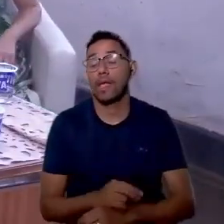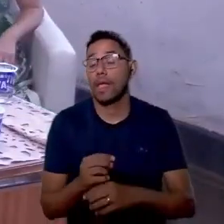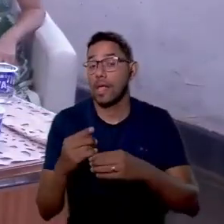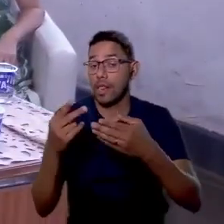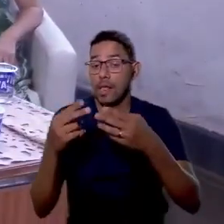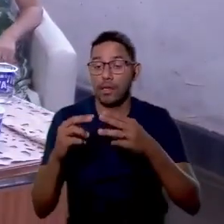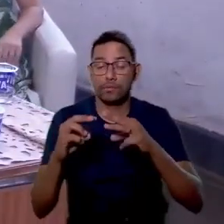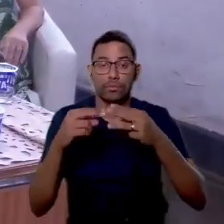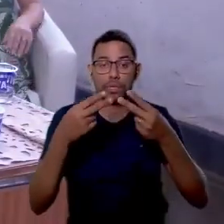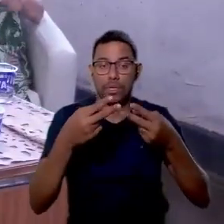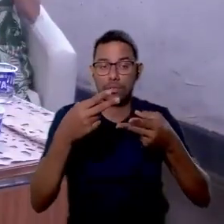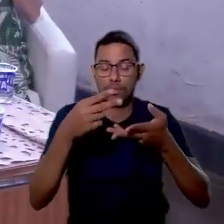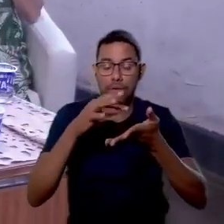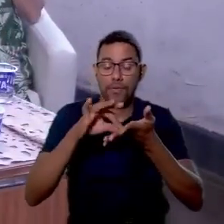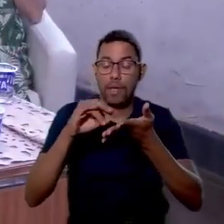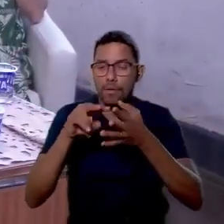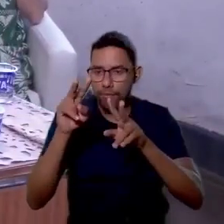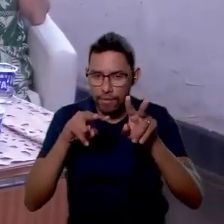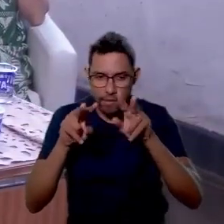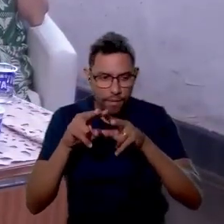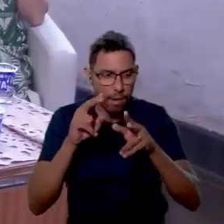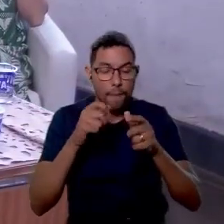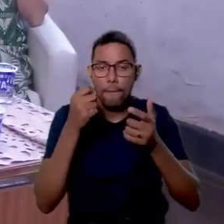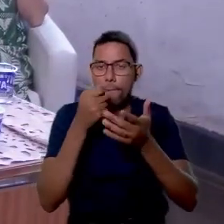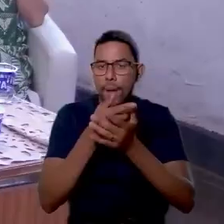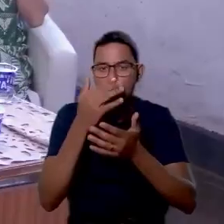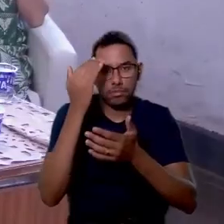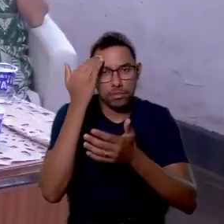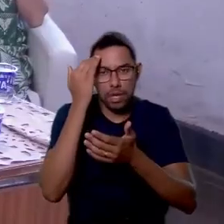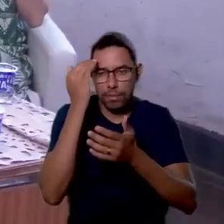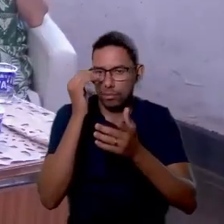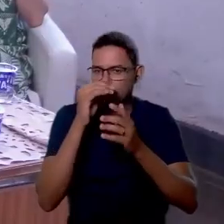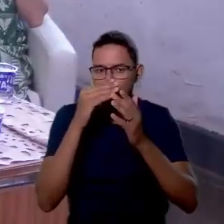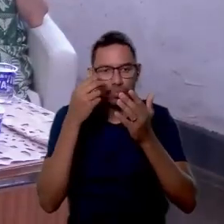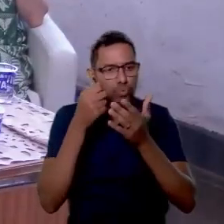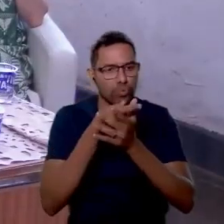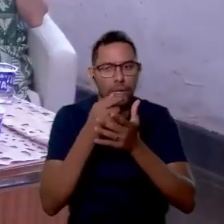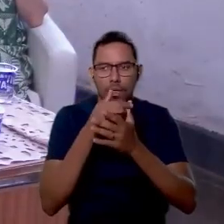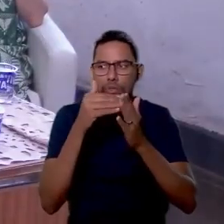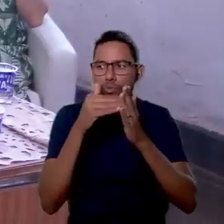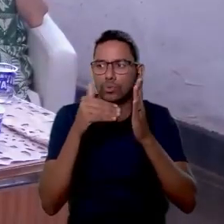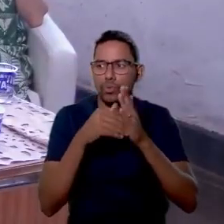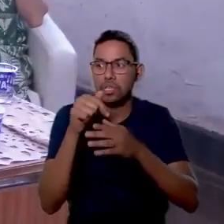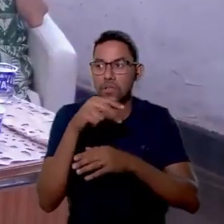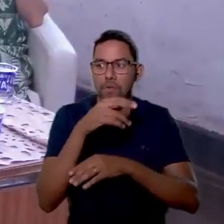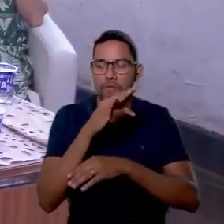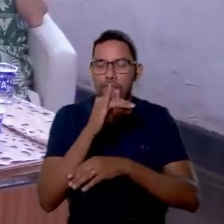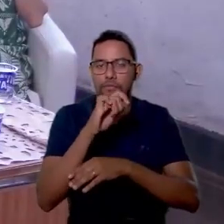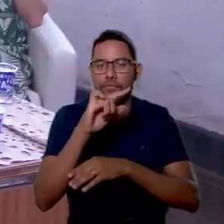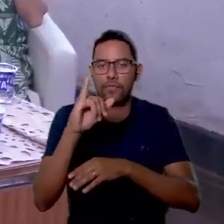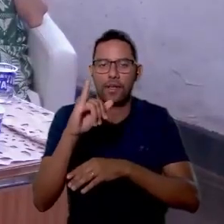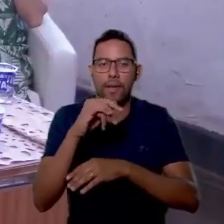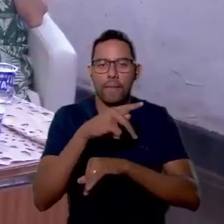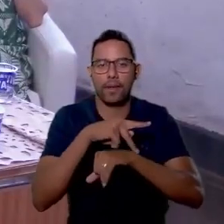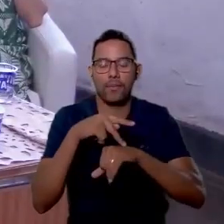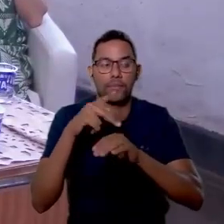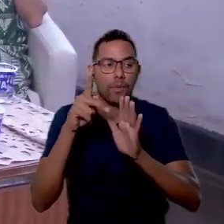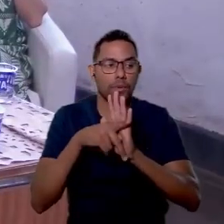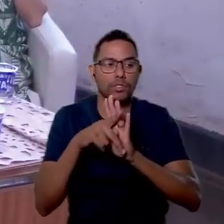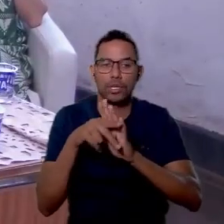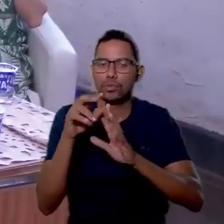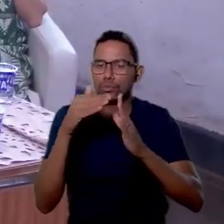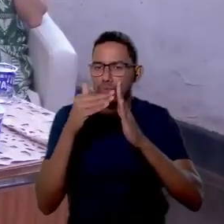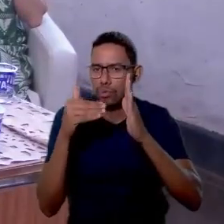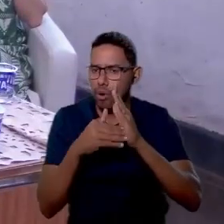e colocar esse número, você vai saber tudo que foi pago aqui nesse Flip Aracatu. Você vai ver o projeto todo, você